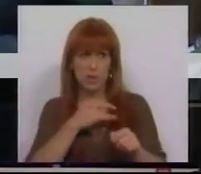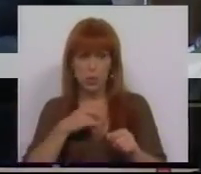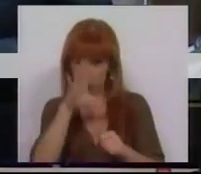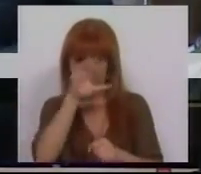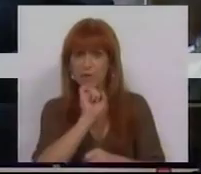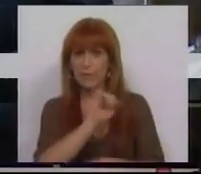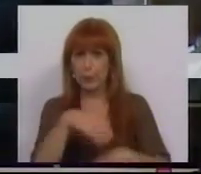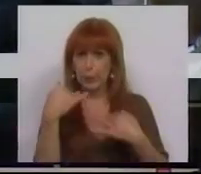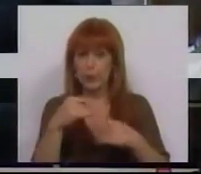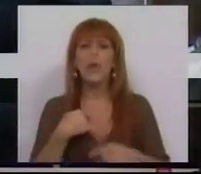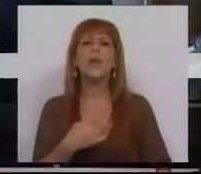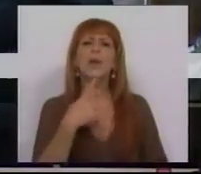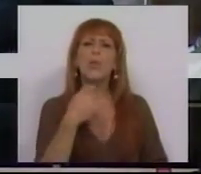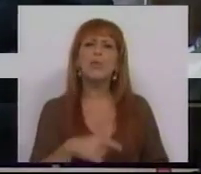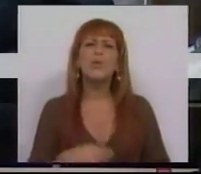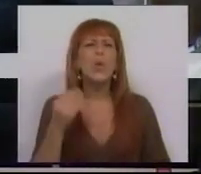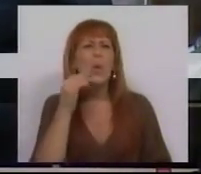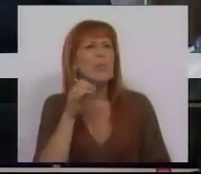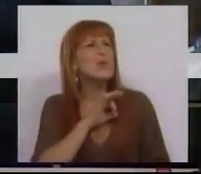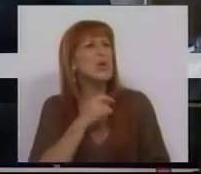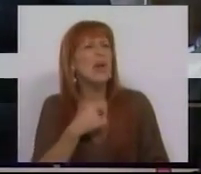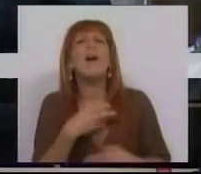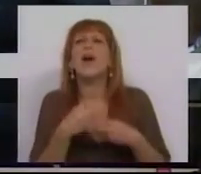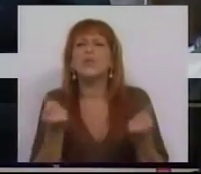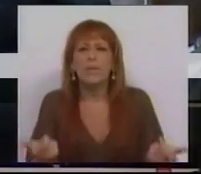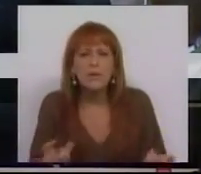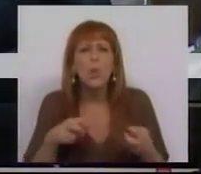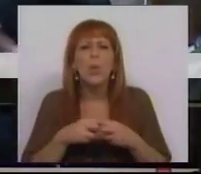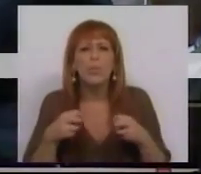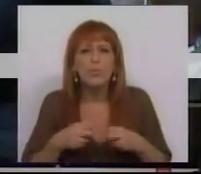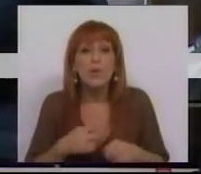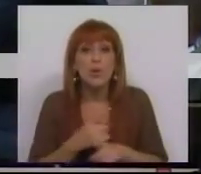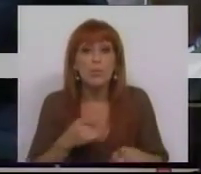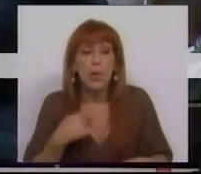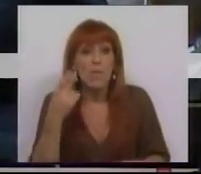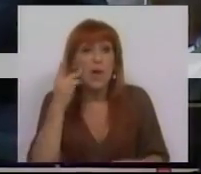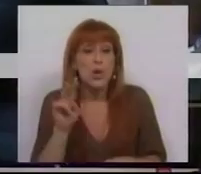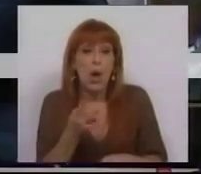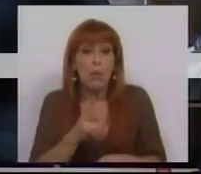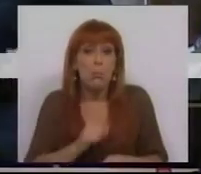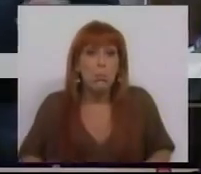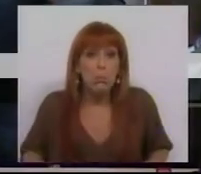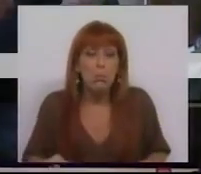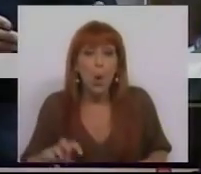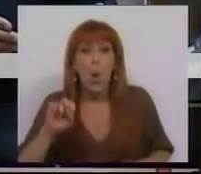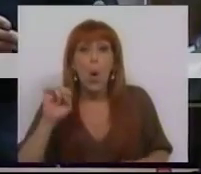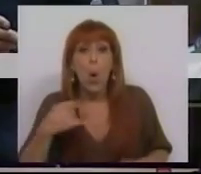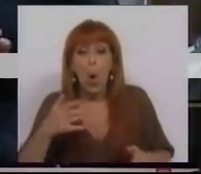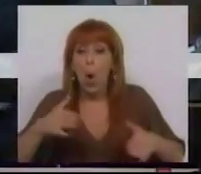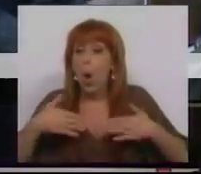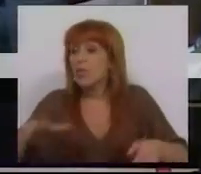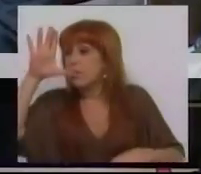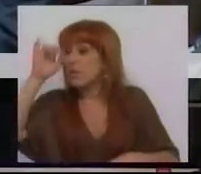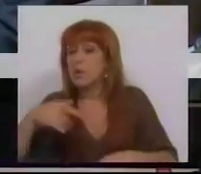saúde do seu governo. E o que eu lhe pergunto é como é que o senhor vai resolver o problema, porque eu só vejo duas alternativas: ou demite